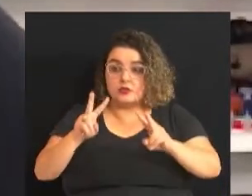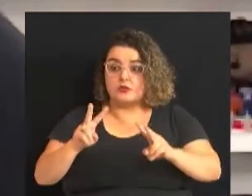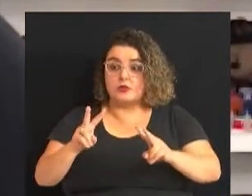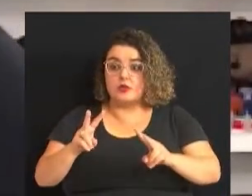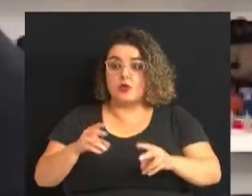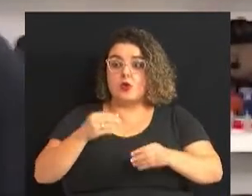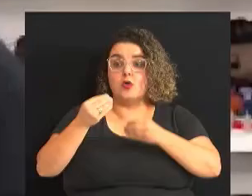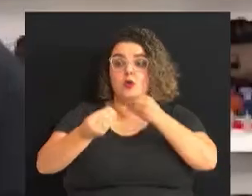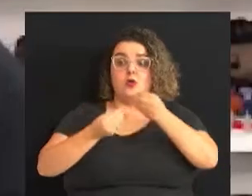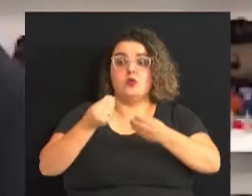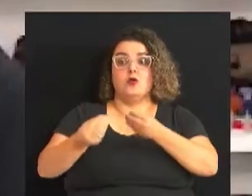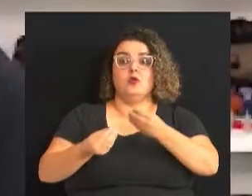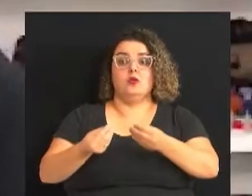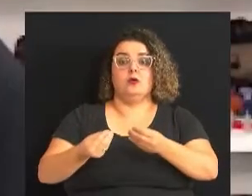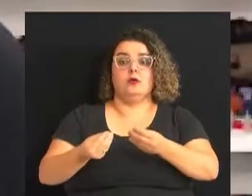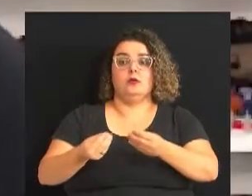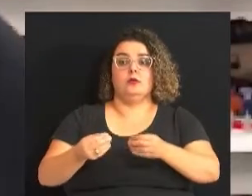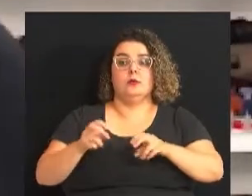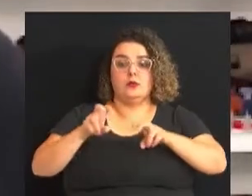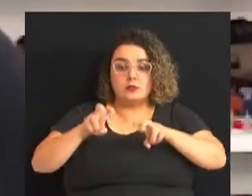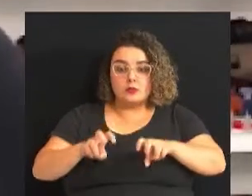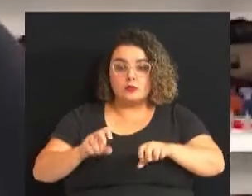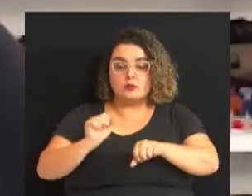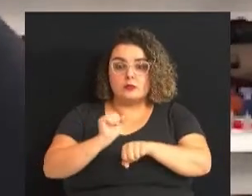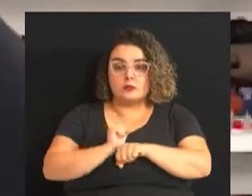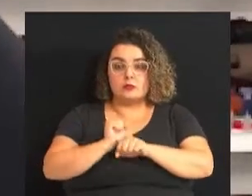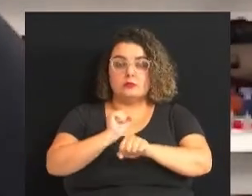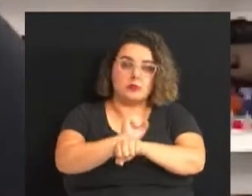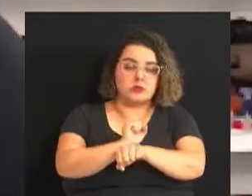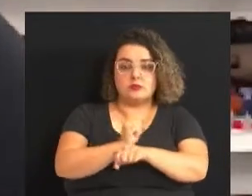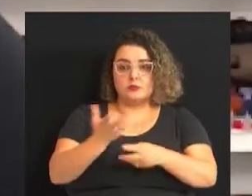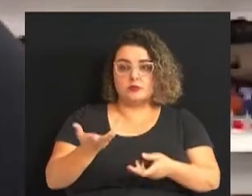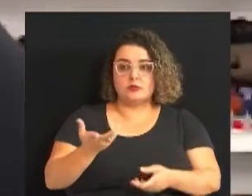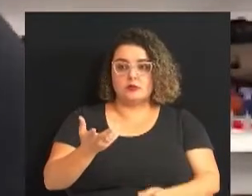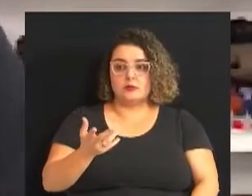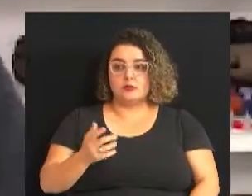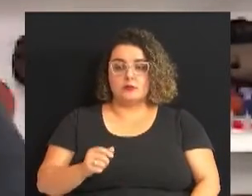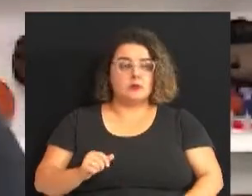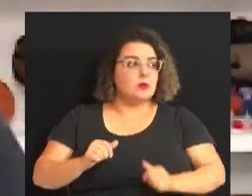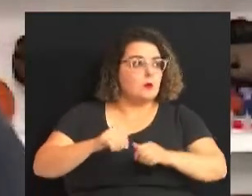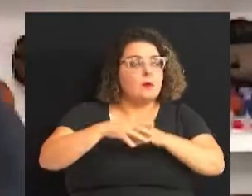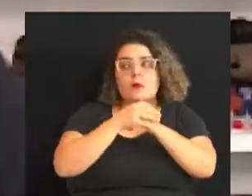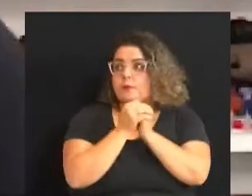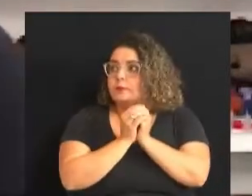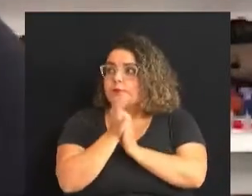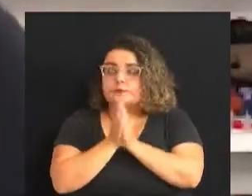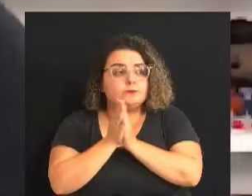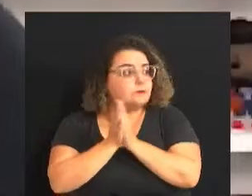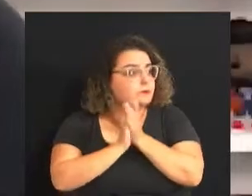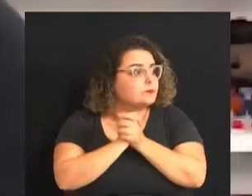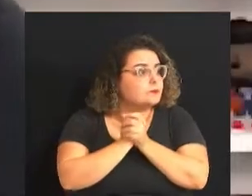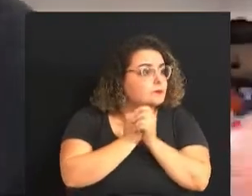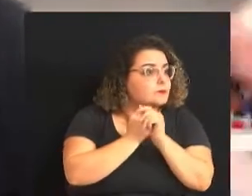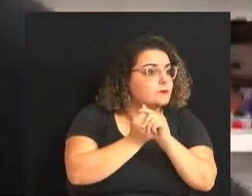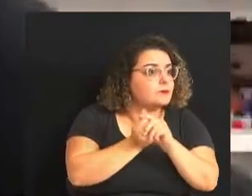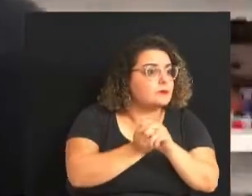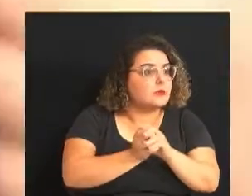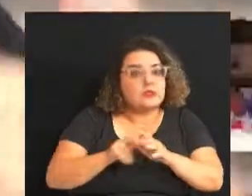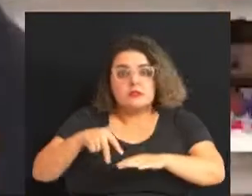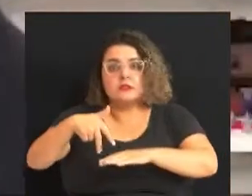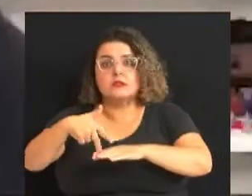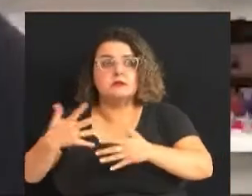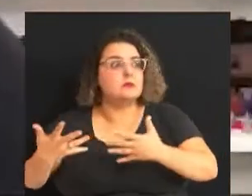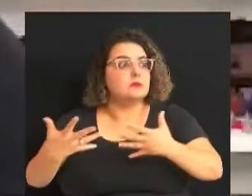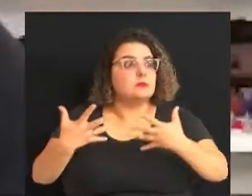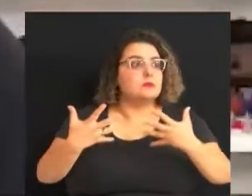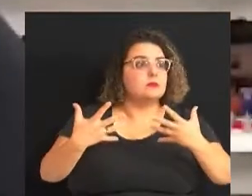situação de quando ele está no banco de reservas. Tá. Então, por exemplo, se o jogador está no banco de reservas, se num pedido de tempo, se ele levanta para